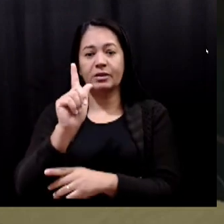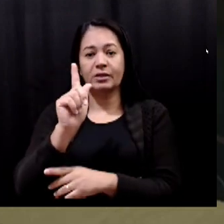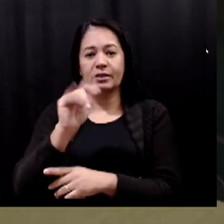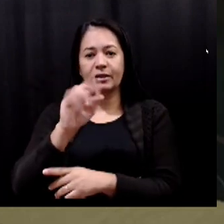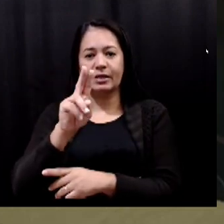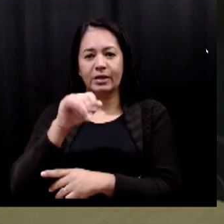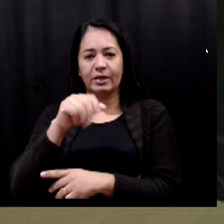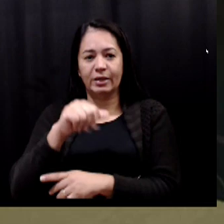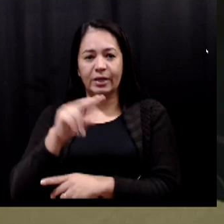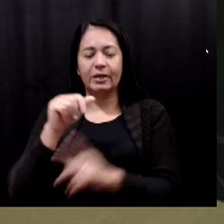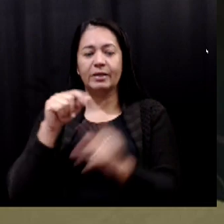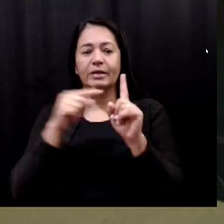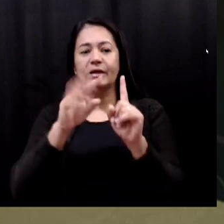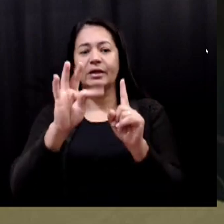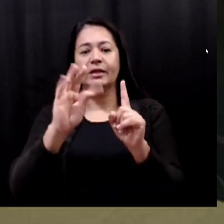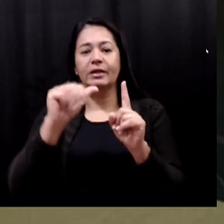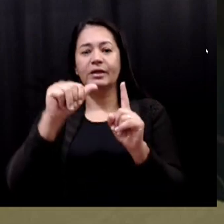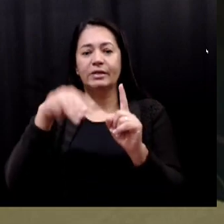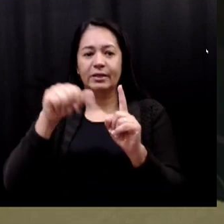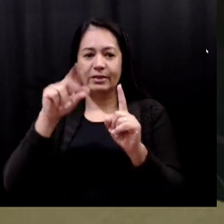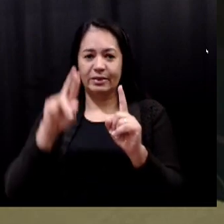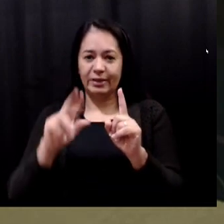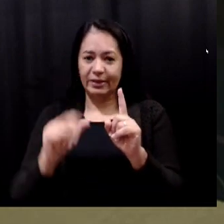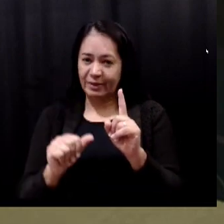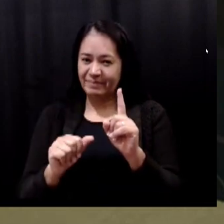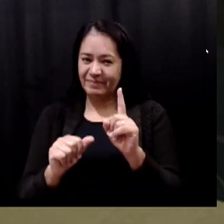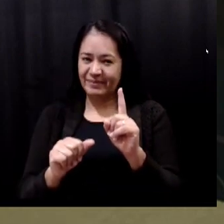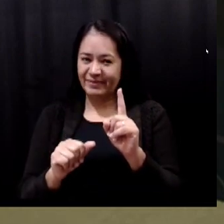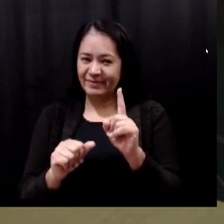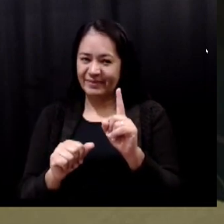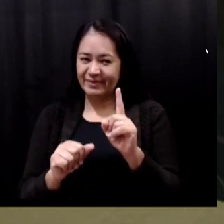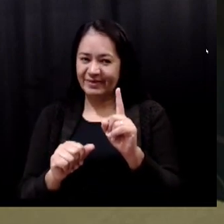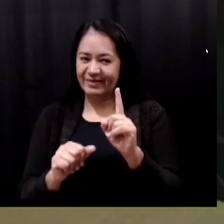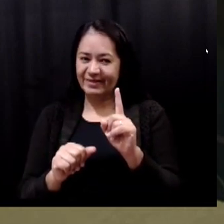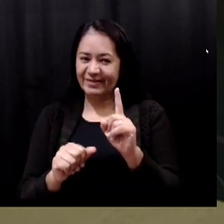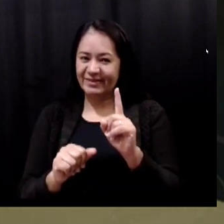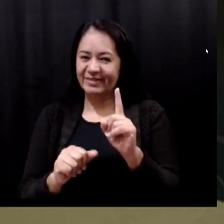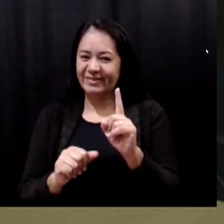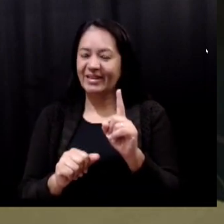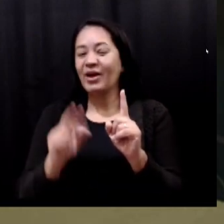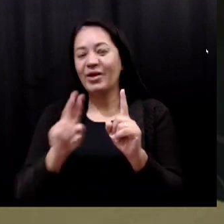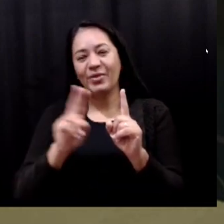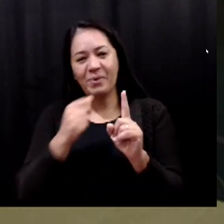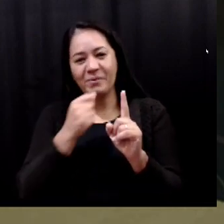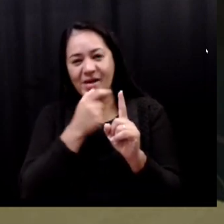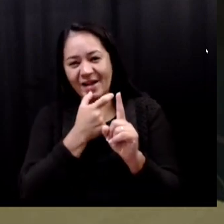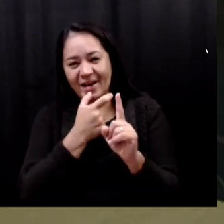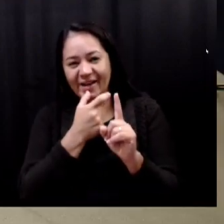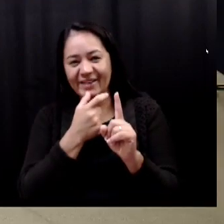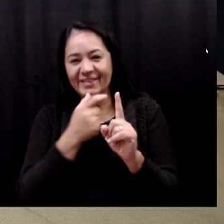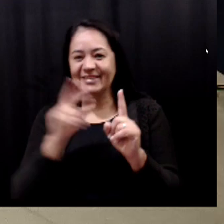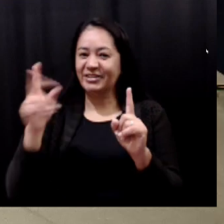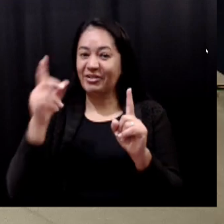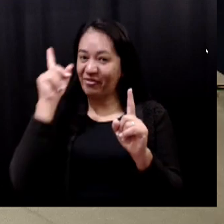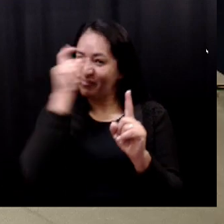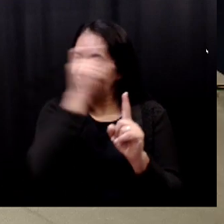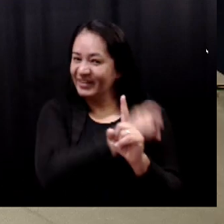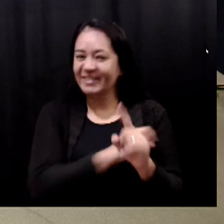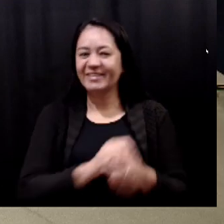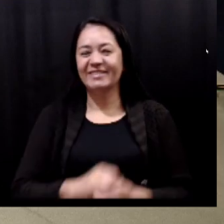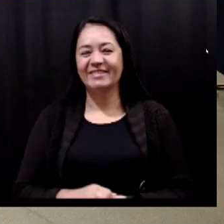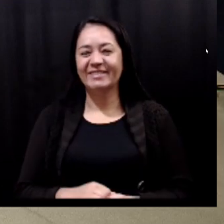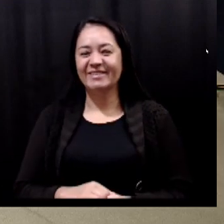Tâmara Schioser. Schioser. Gente, que nome difícil, mulher! É um nome